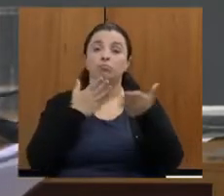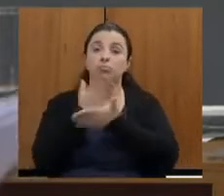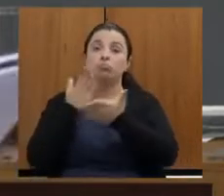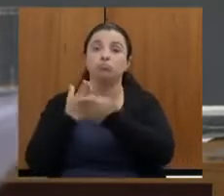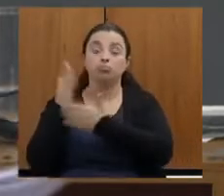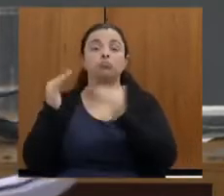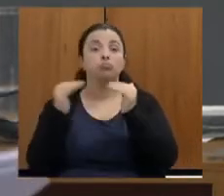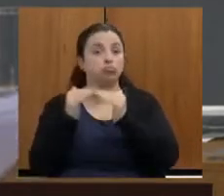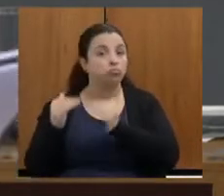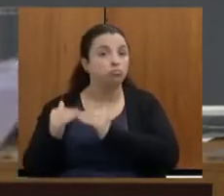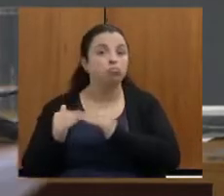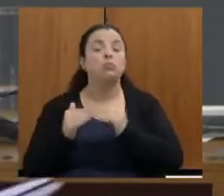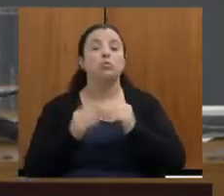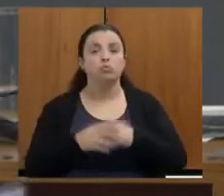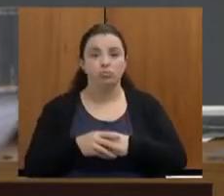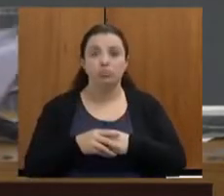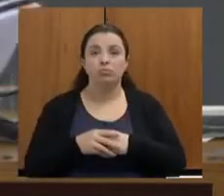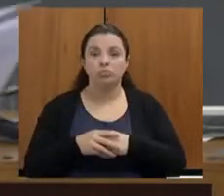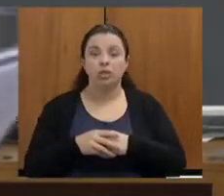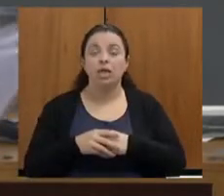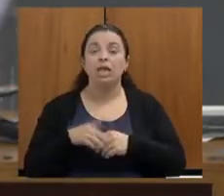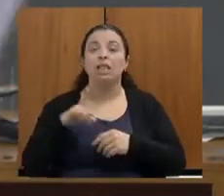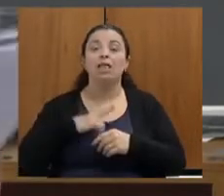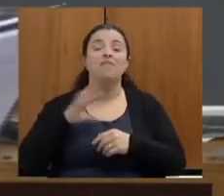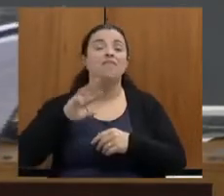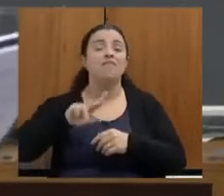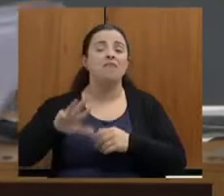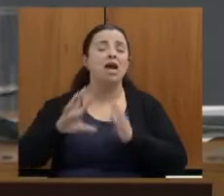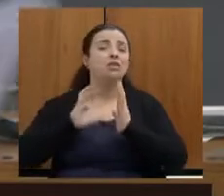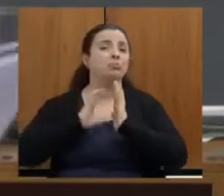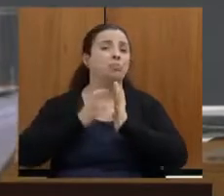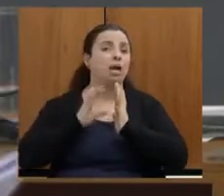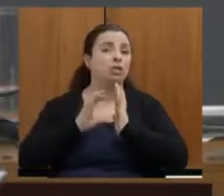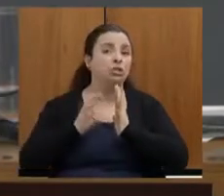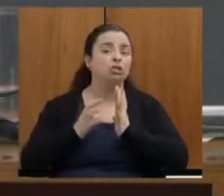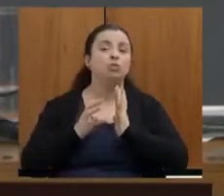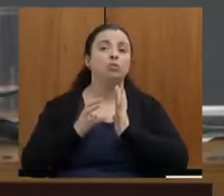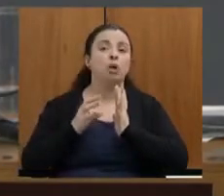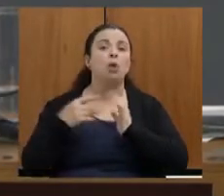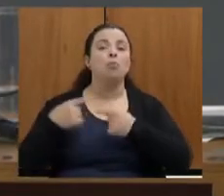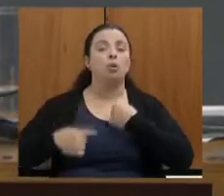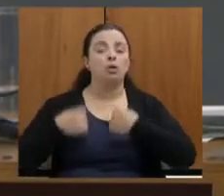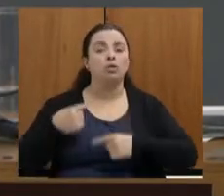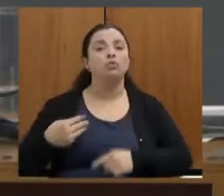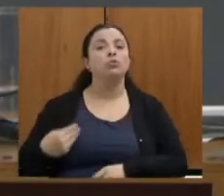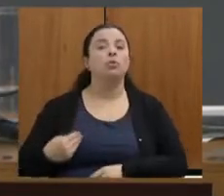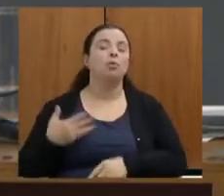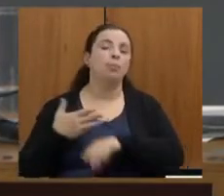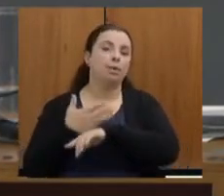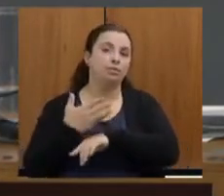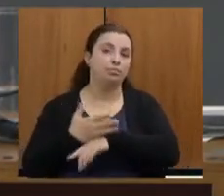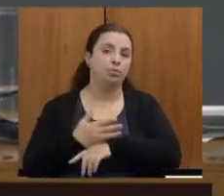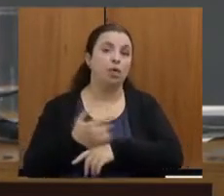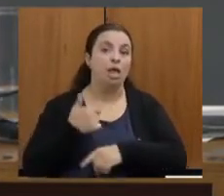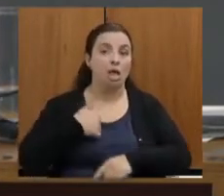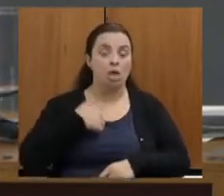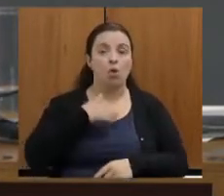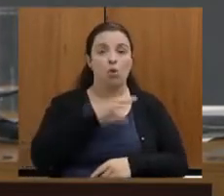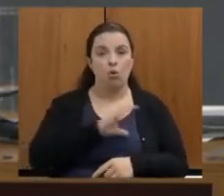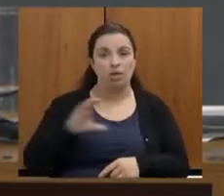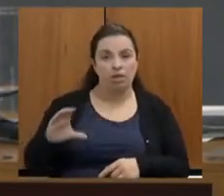parte e Aqui foram de vários partidos políticos que aprovaram por humanidade esse relatório Eu fui o coordenador